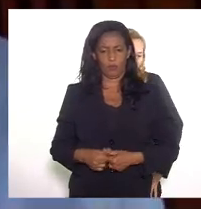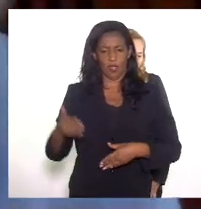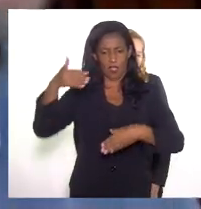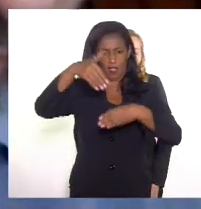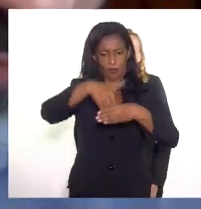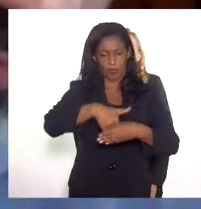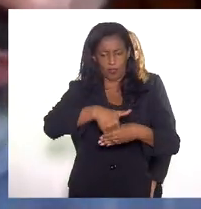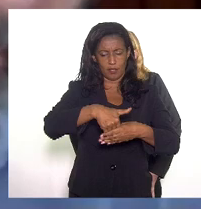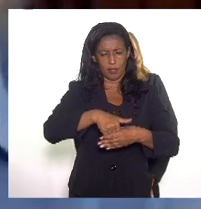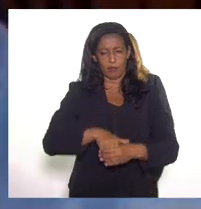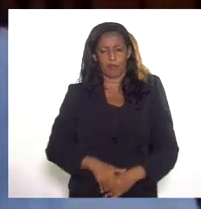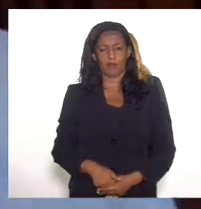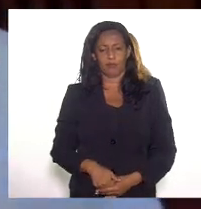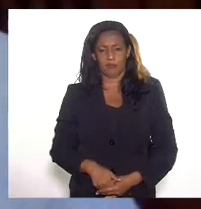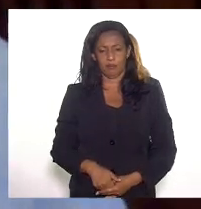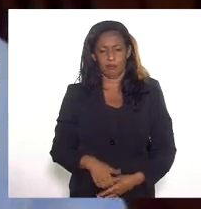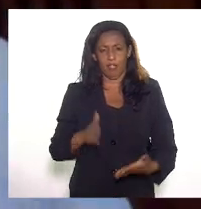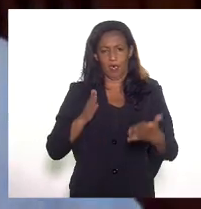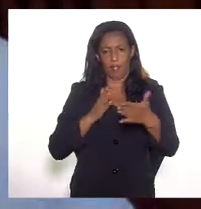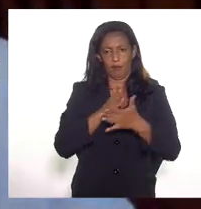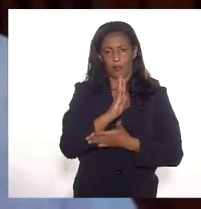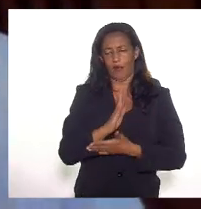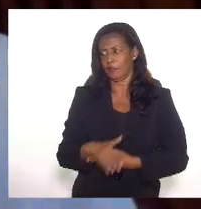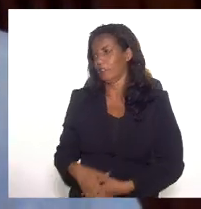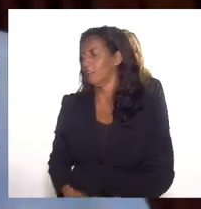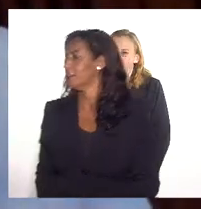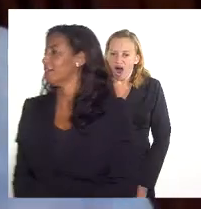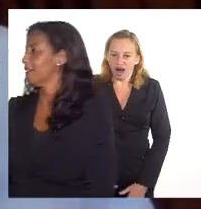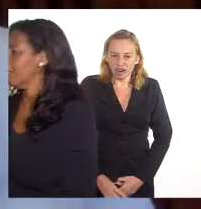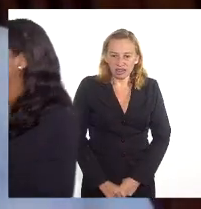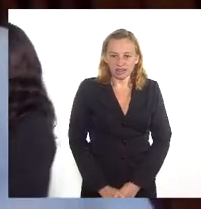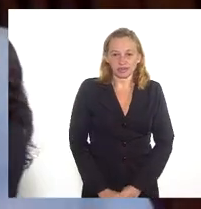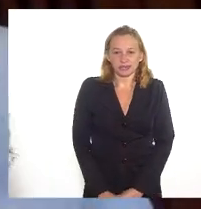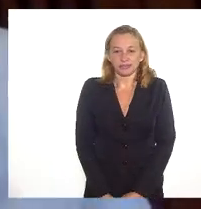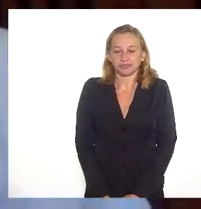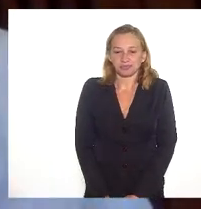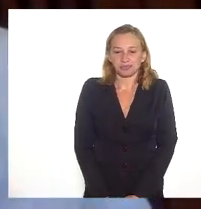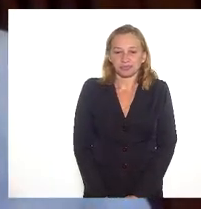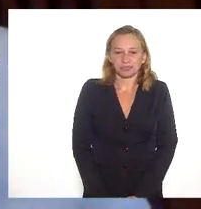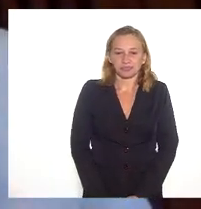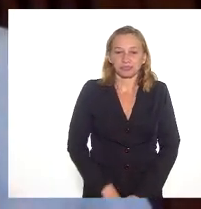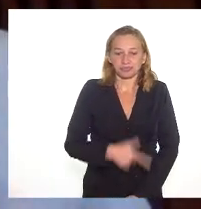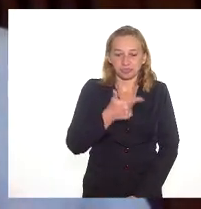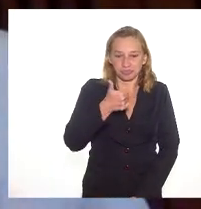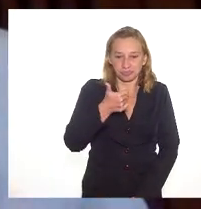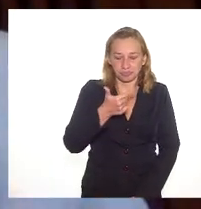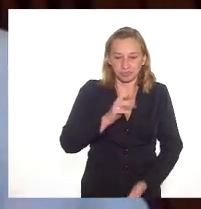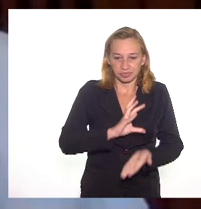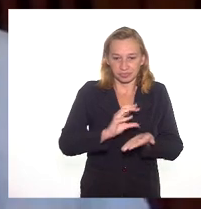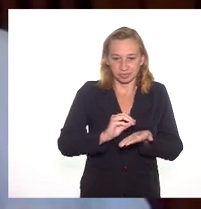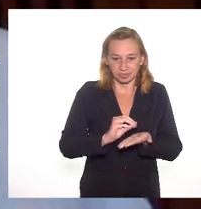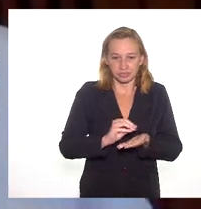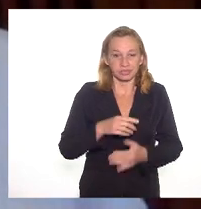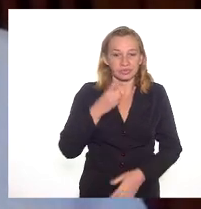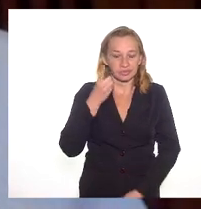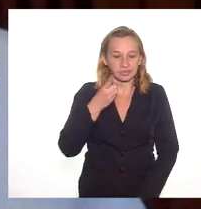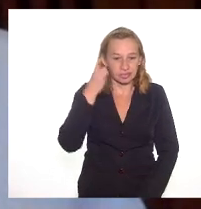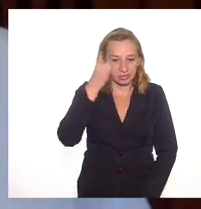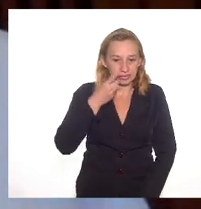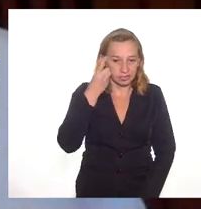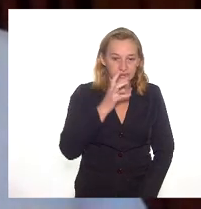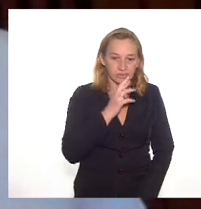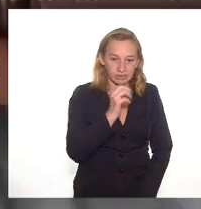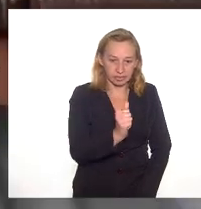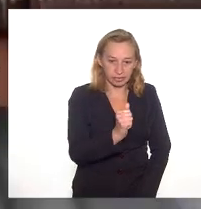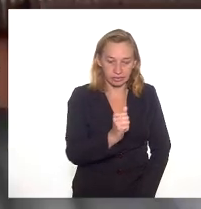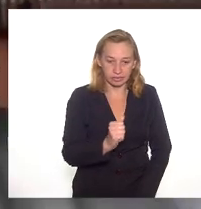Em votação. Aprovado. 12 da pauta. Relator, deputado Rodrigo Amorim, Eu gostaria de